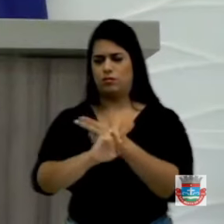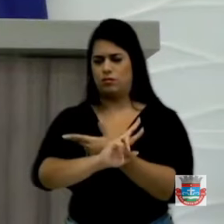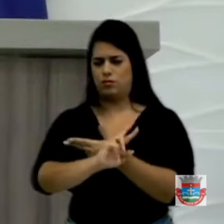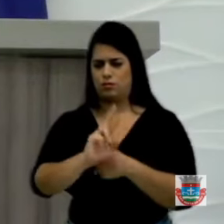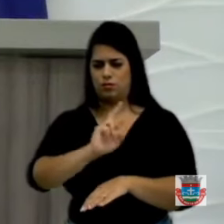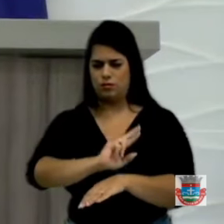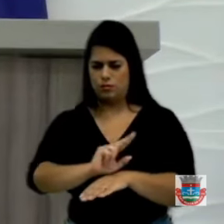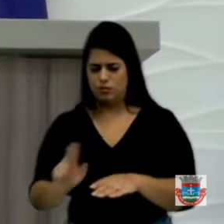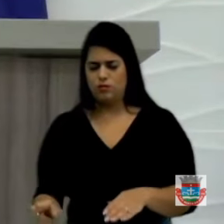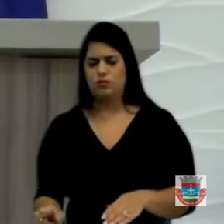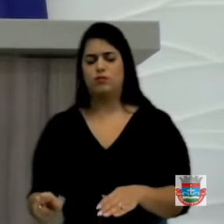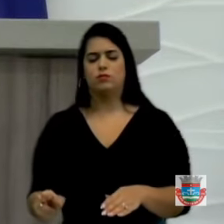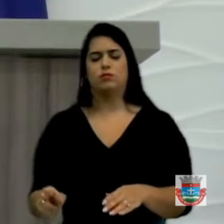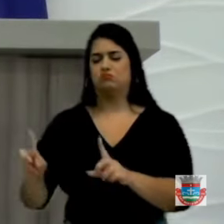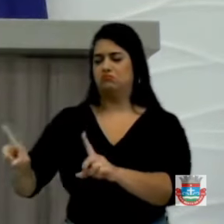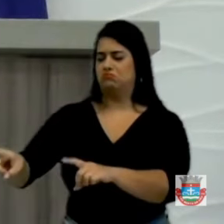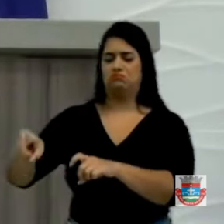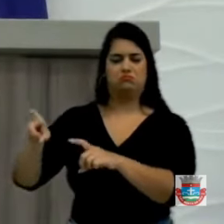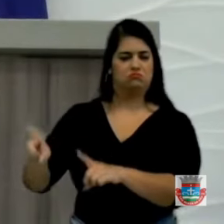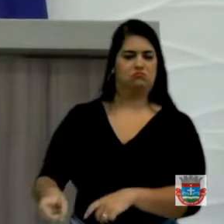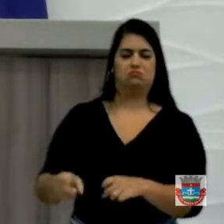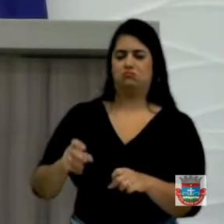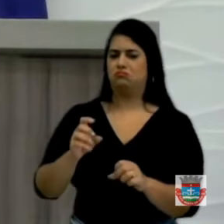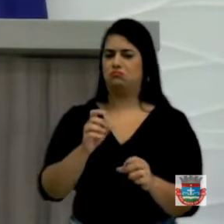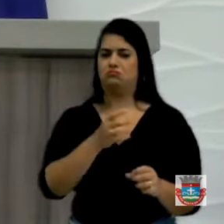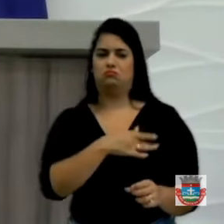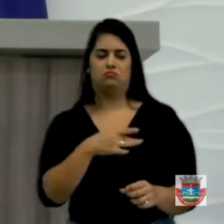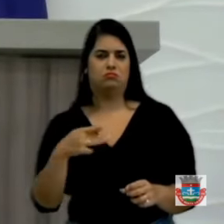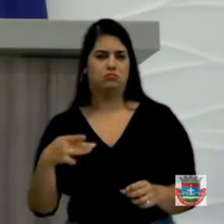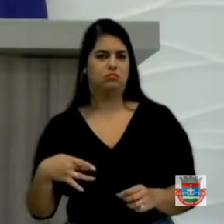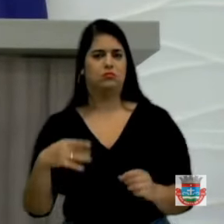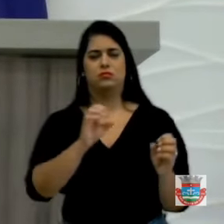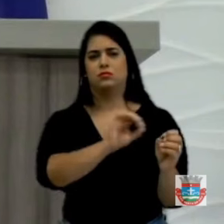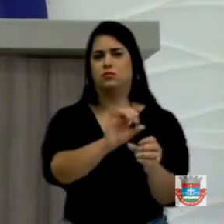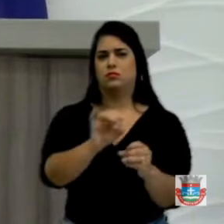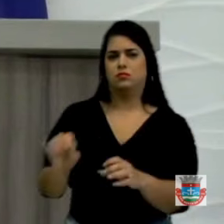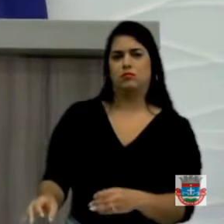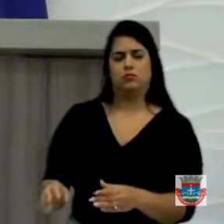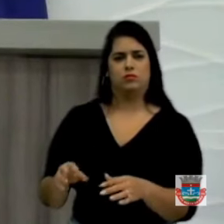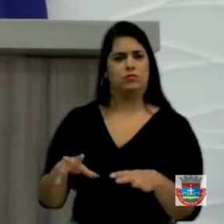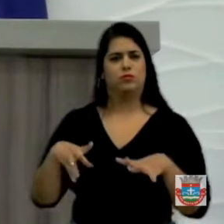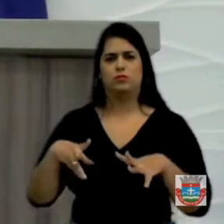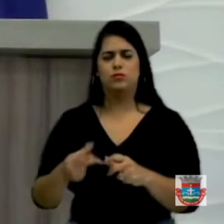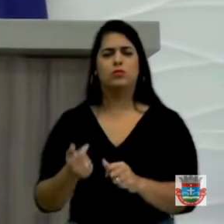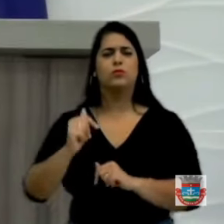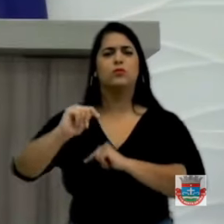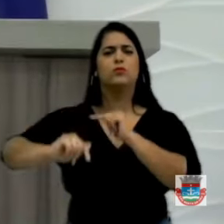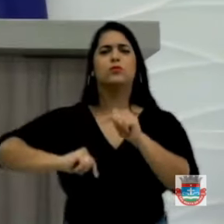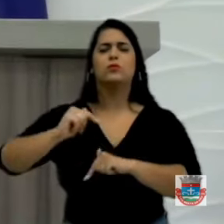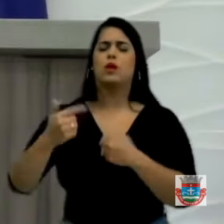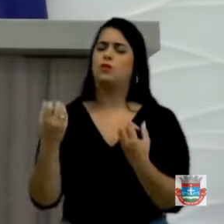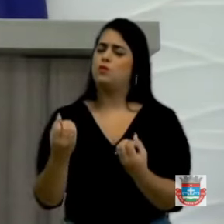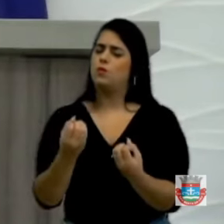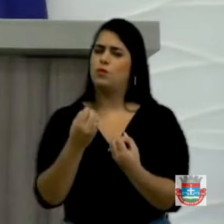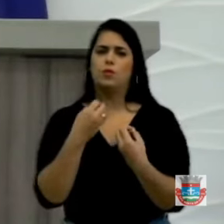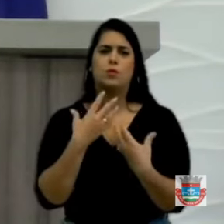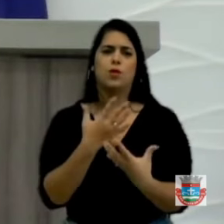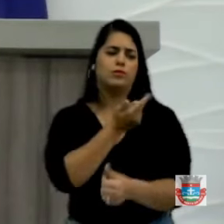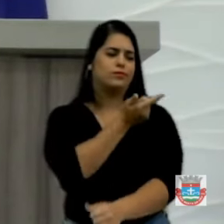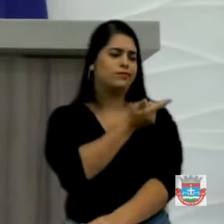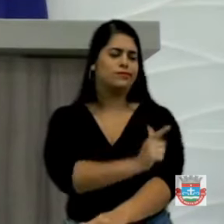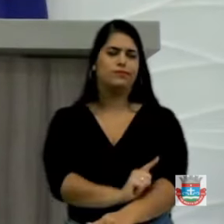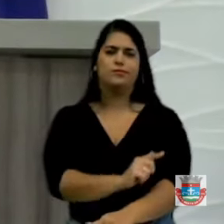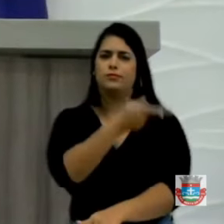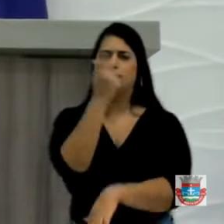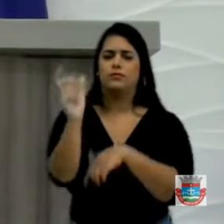na agricultura, que seja na educação, é um trabalho muito bom que as pessoas vêm